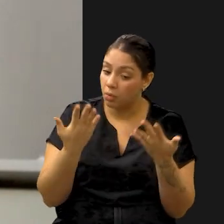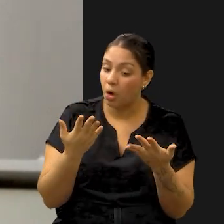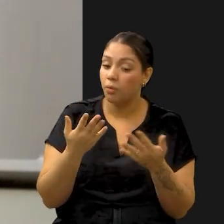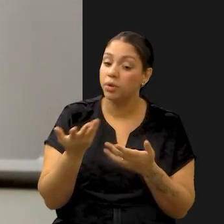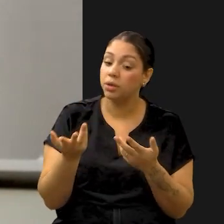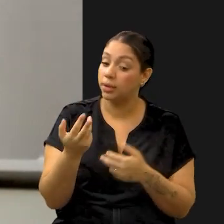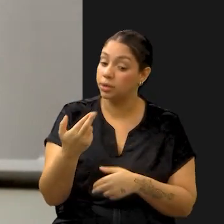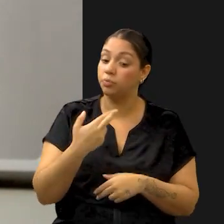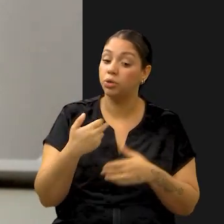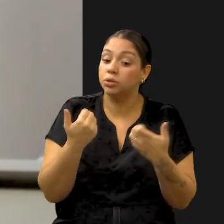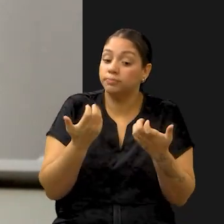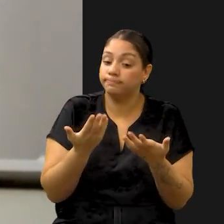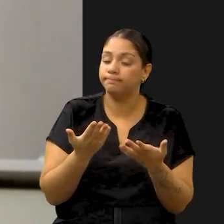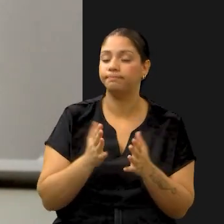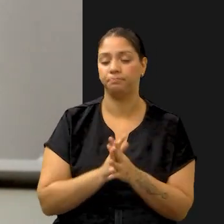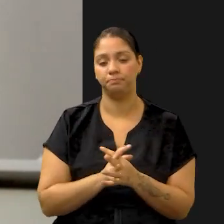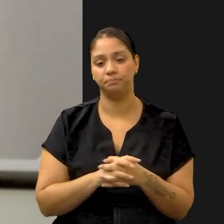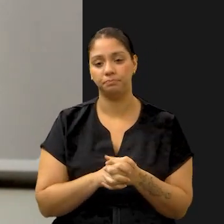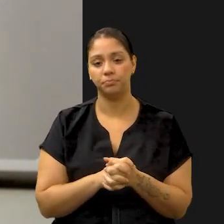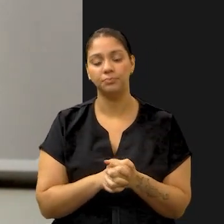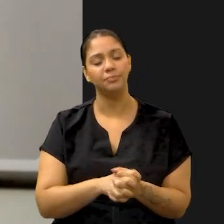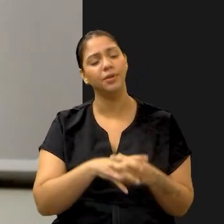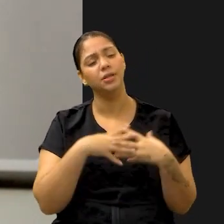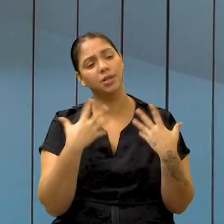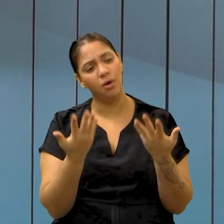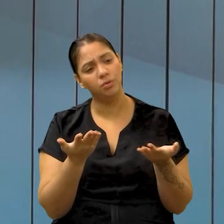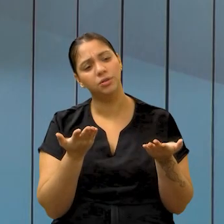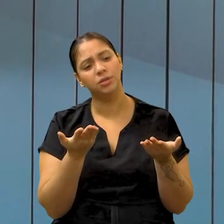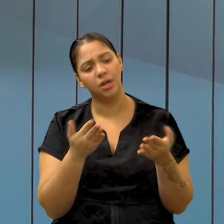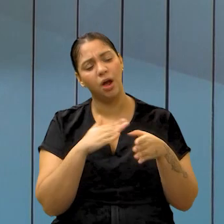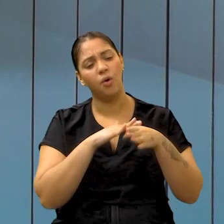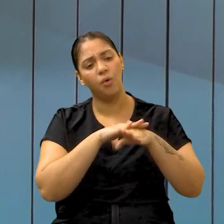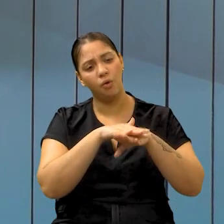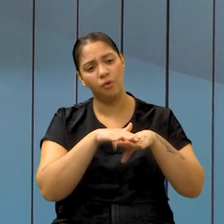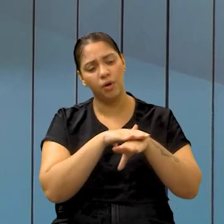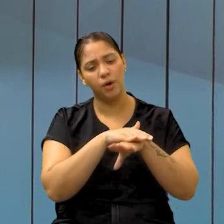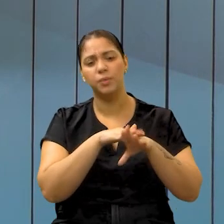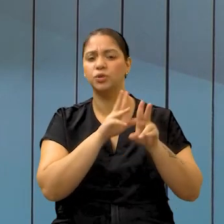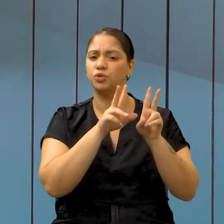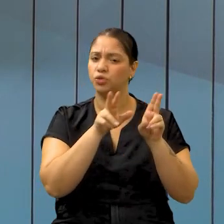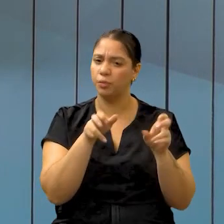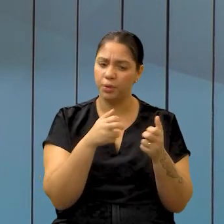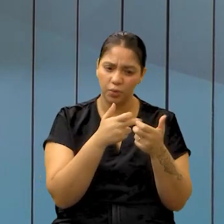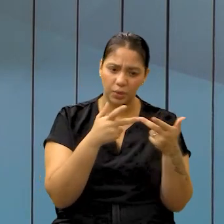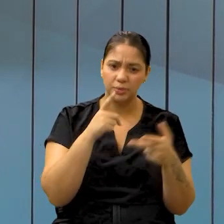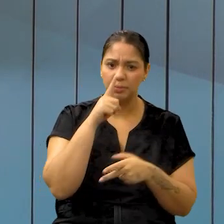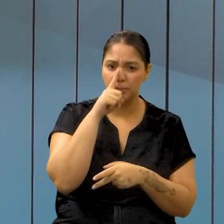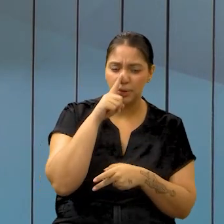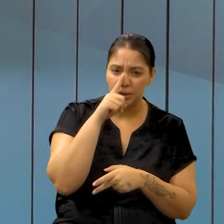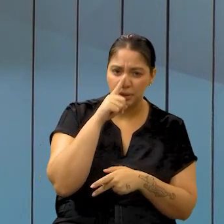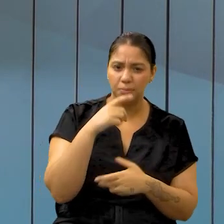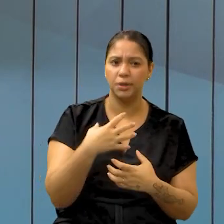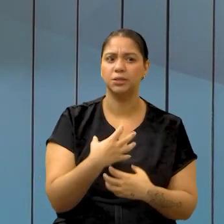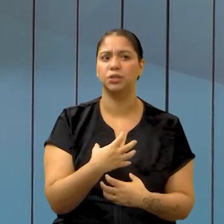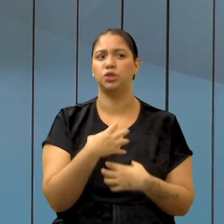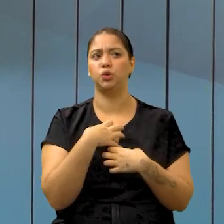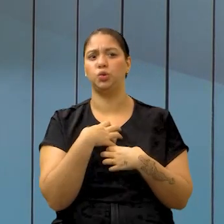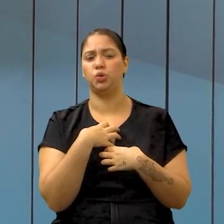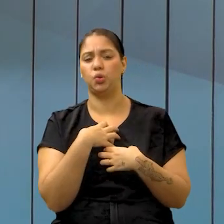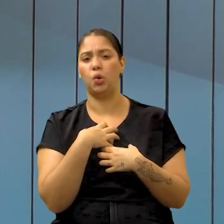e procurar uma resposta para aquilo. Então, a gente já falou sobre fatores de